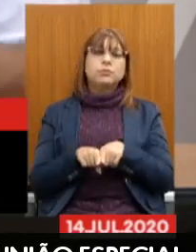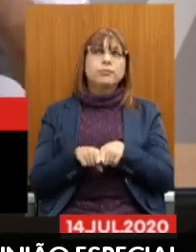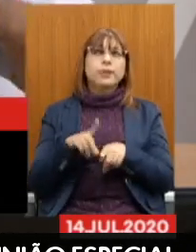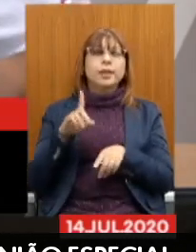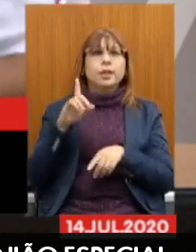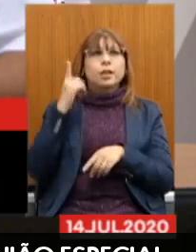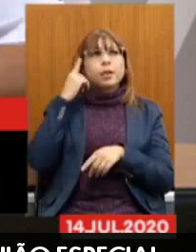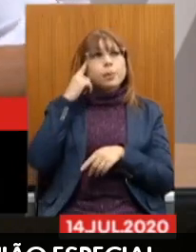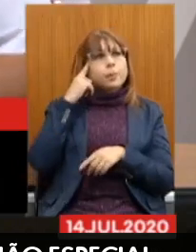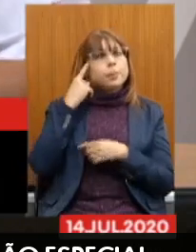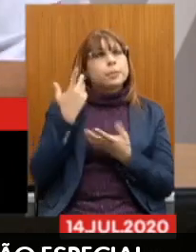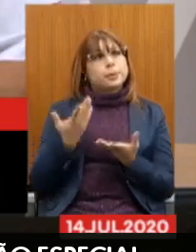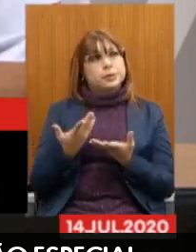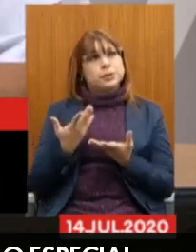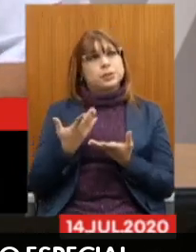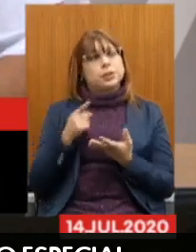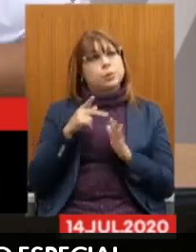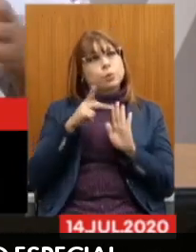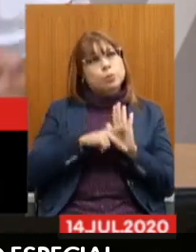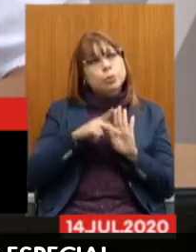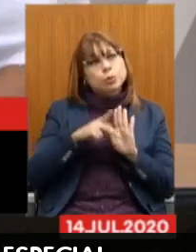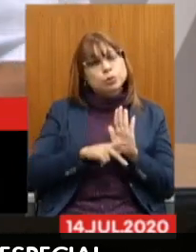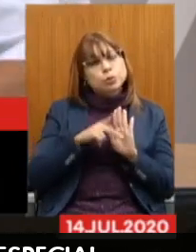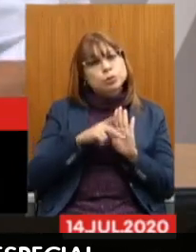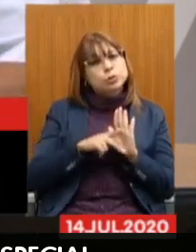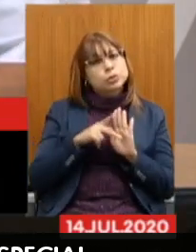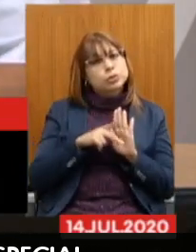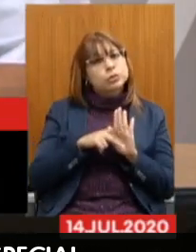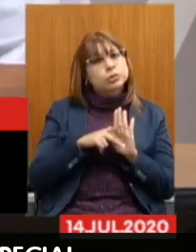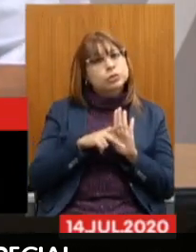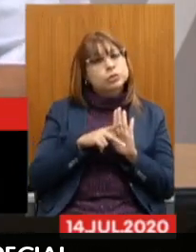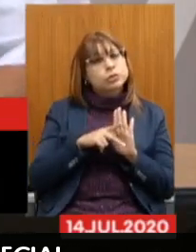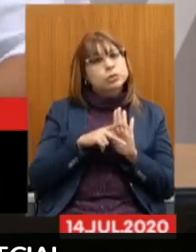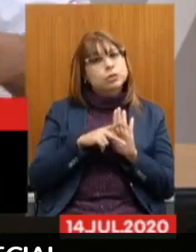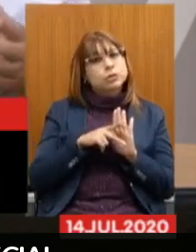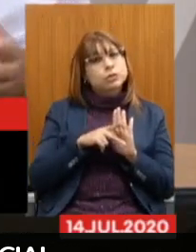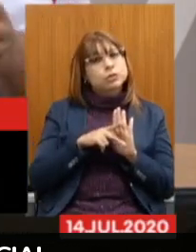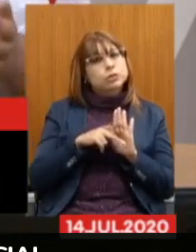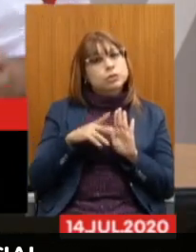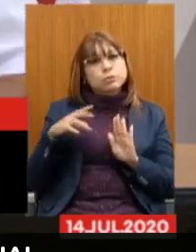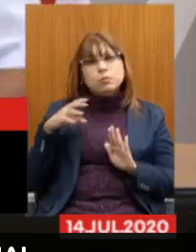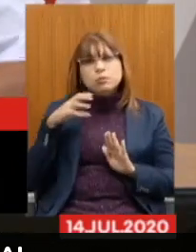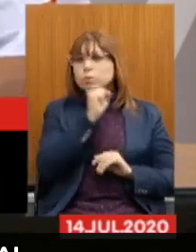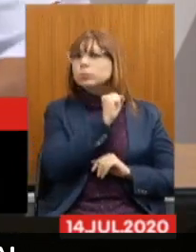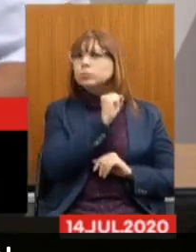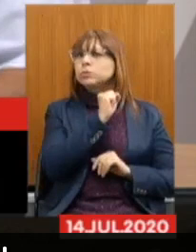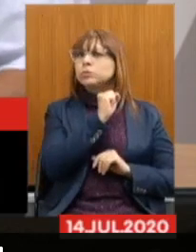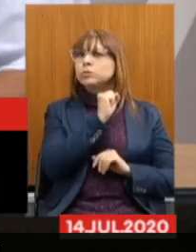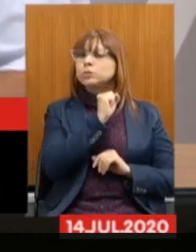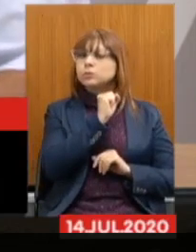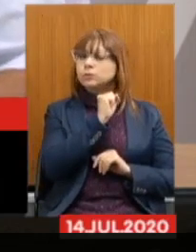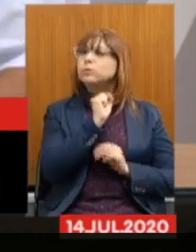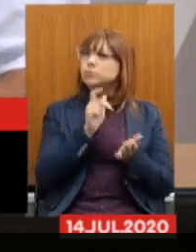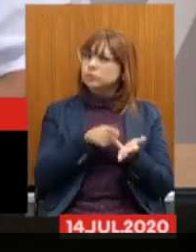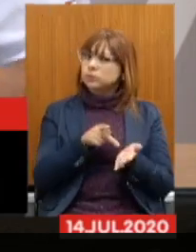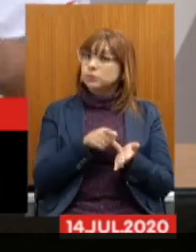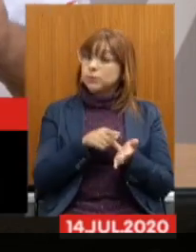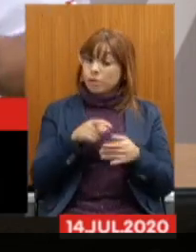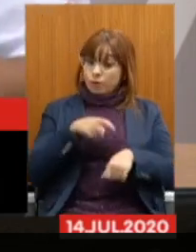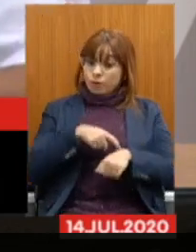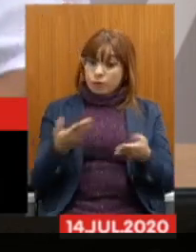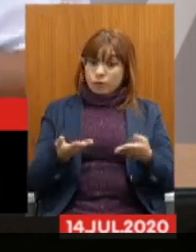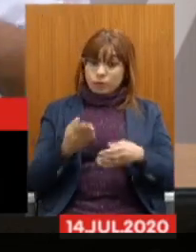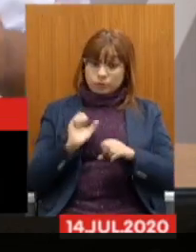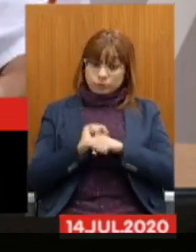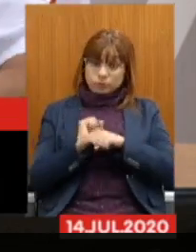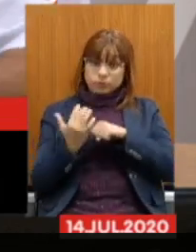para pensar que esse projeto chegou rapidamente, e chegou rapidamente mesmo, no momento onde a pandemia